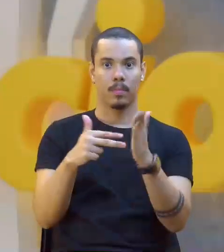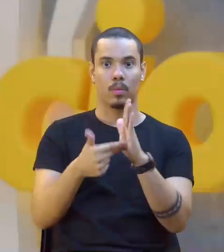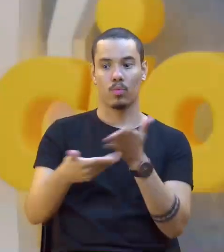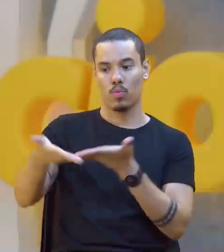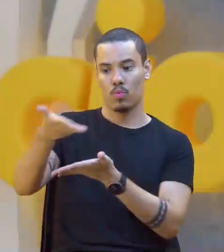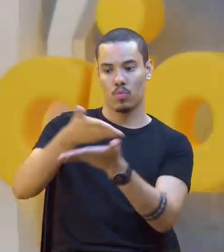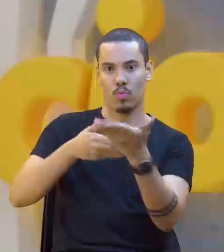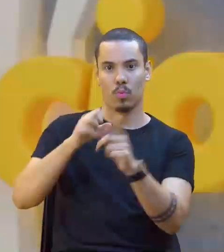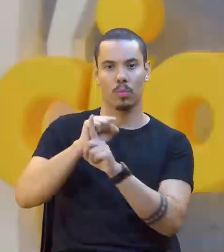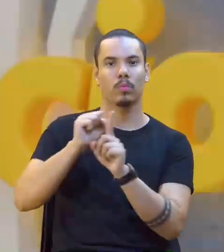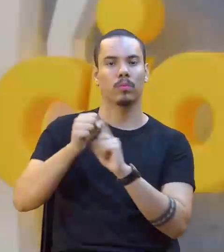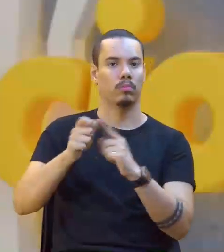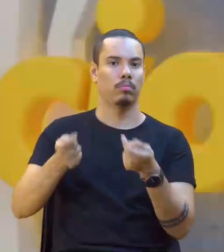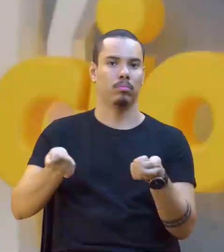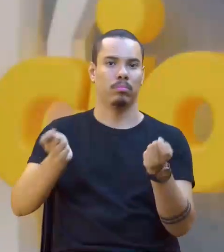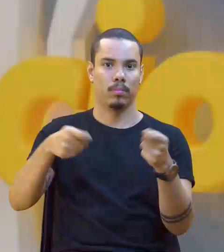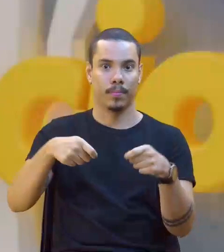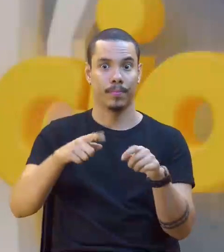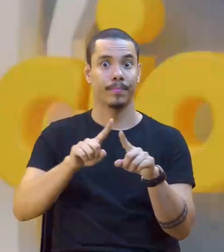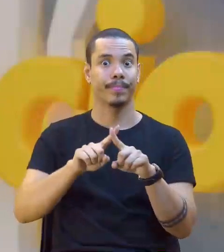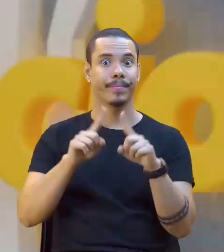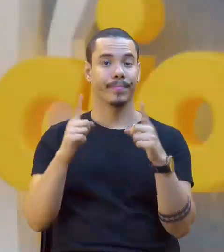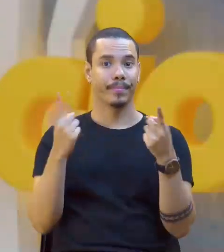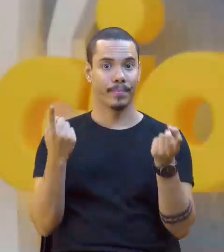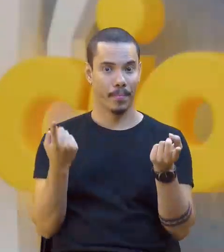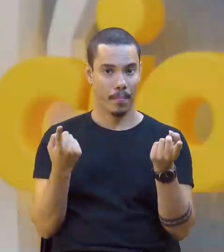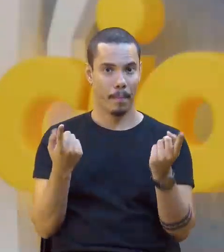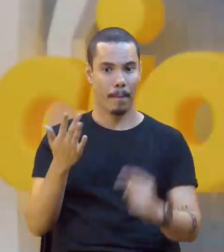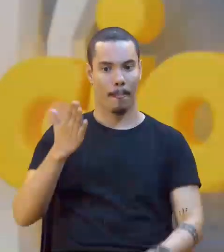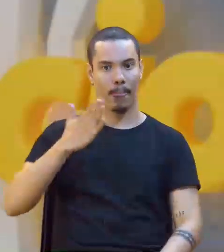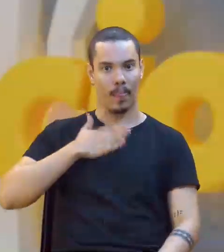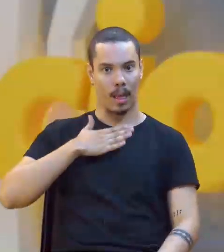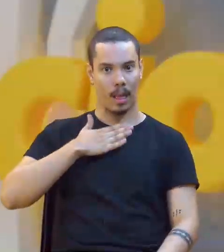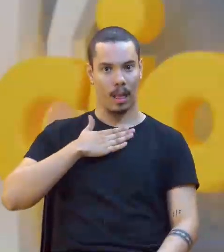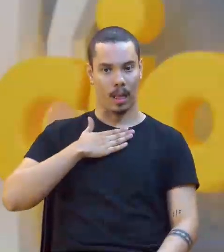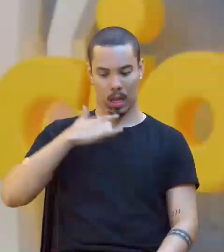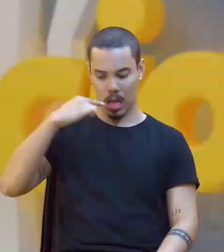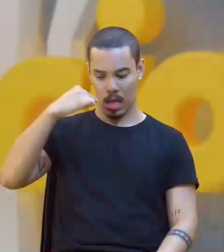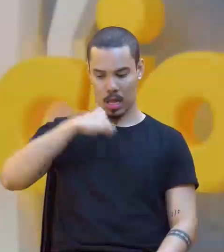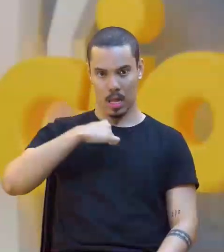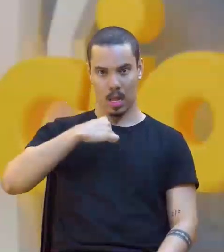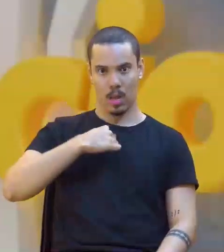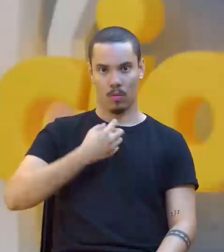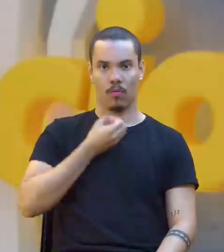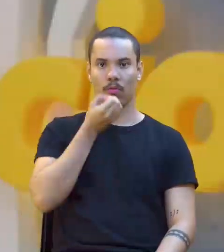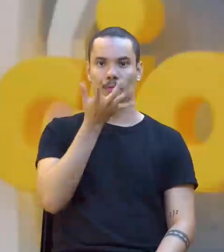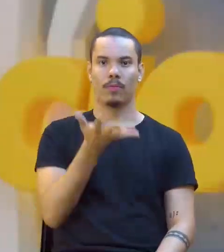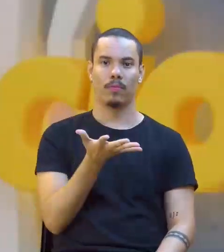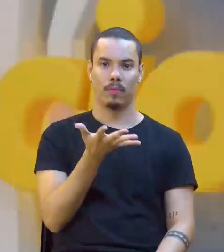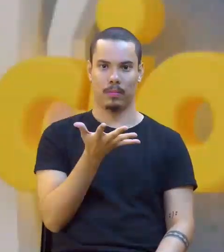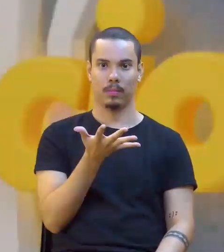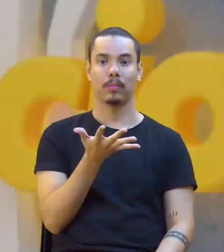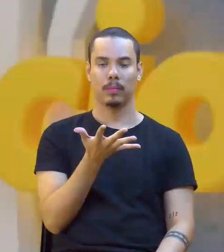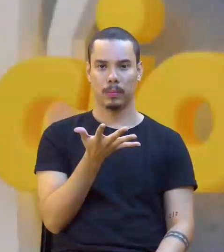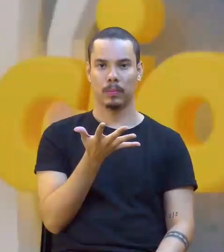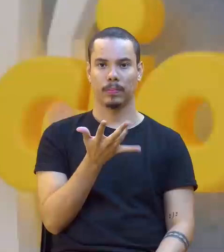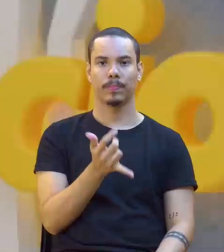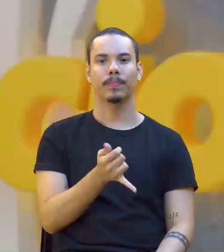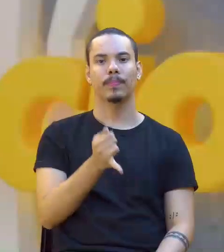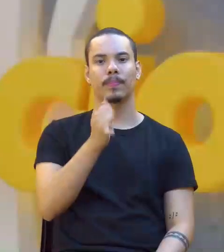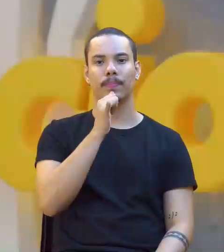socialmente. Mas eu vou dizer isso, né? Tanto é que